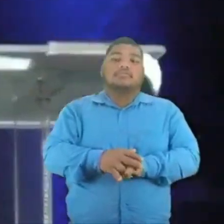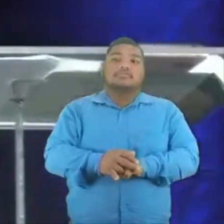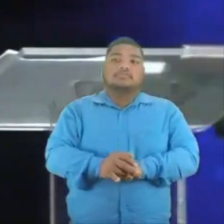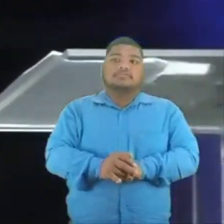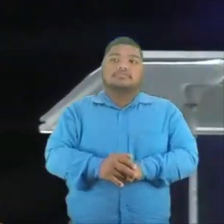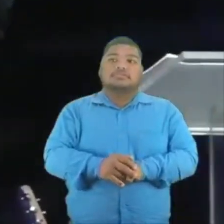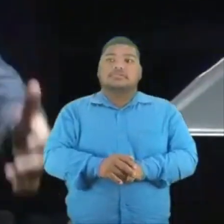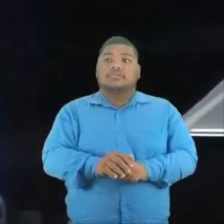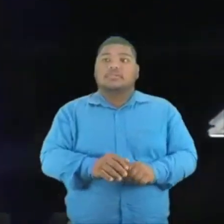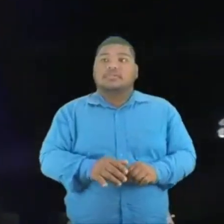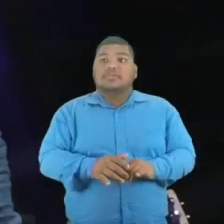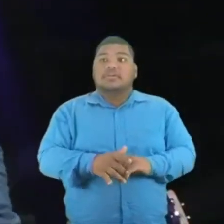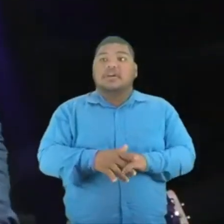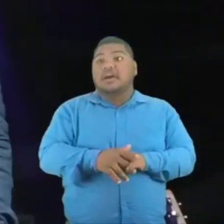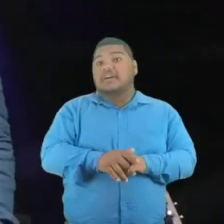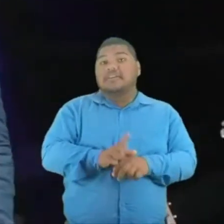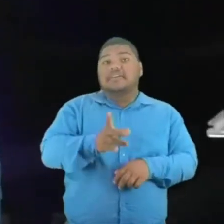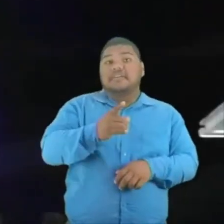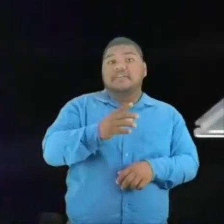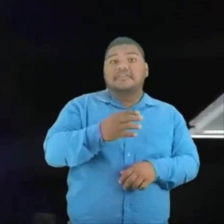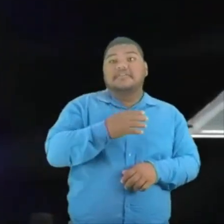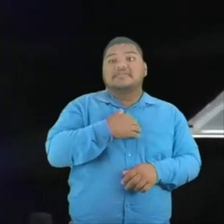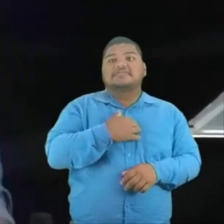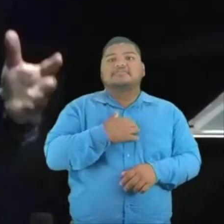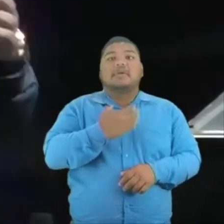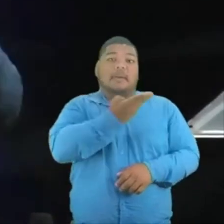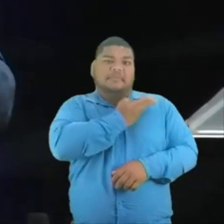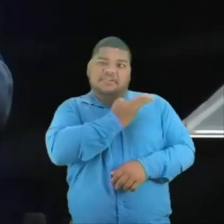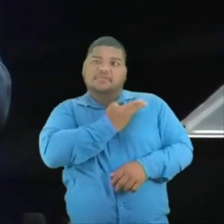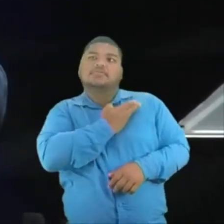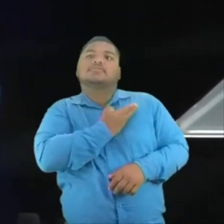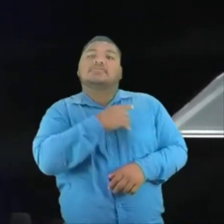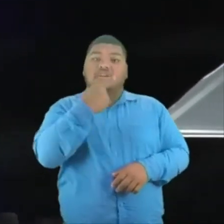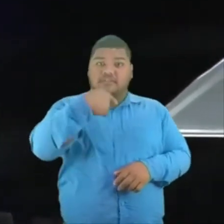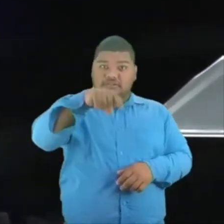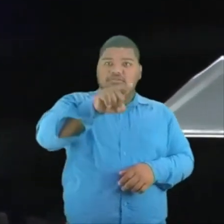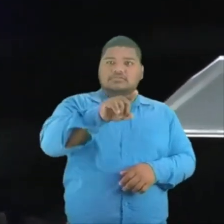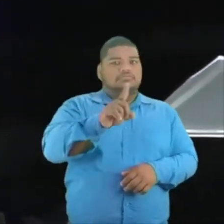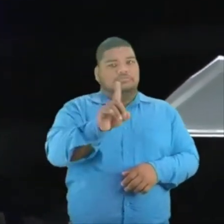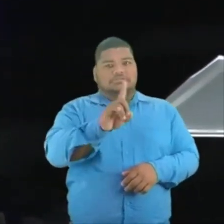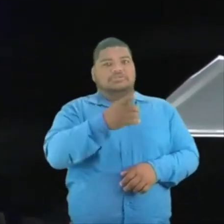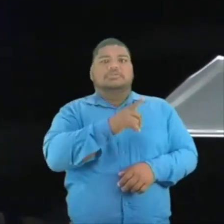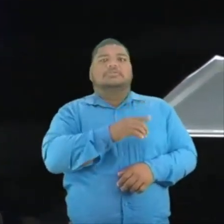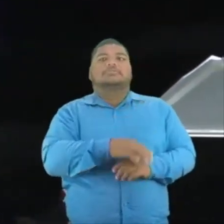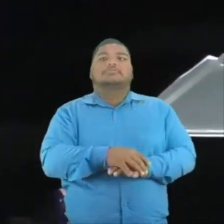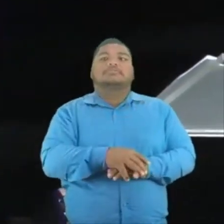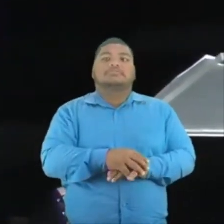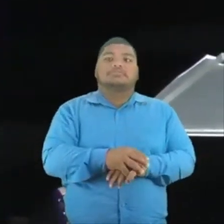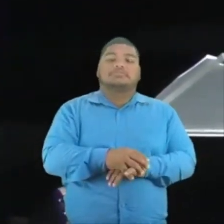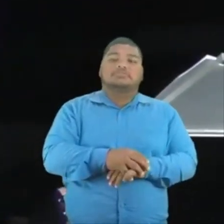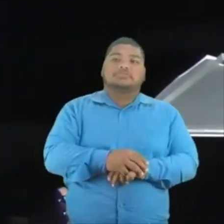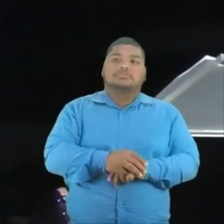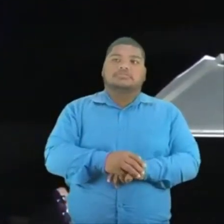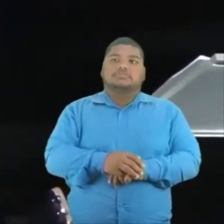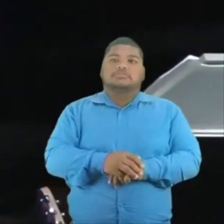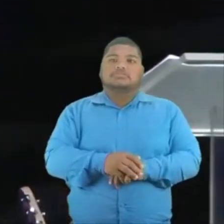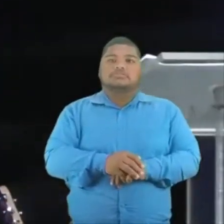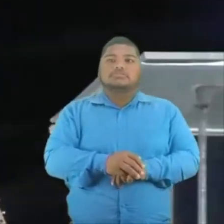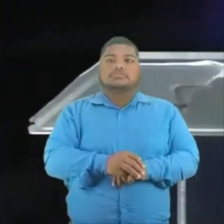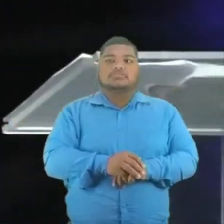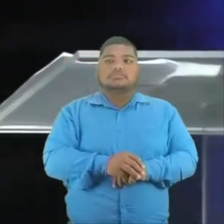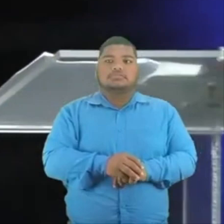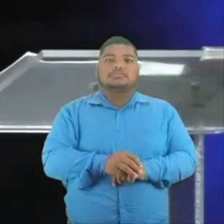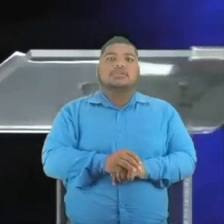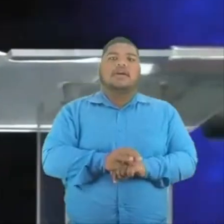conhecer aqui meu primo. E aí, você foi? Não foi, né? Chamaram você de sapatão? Amém